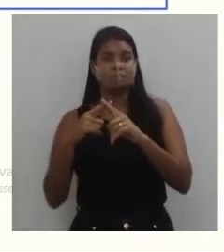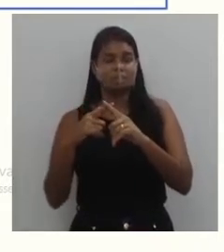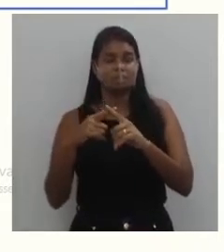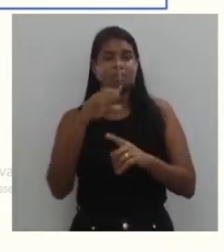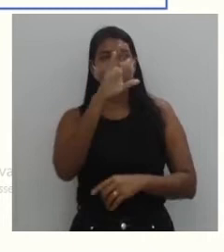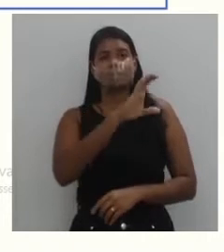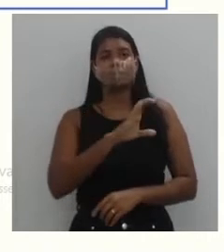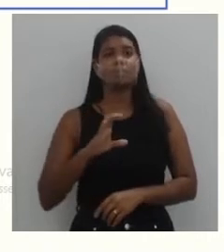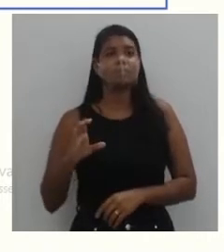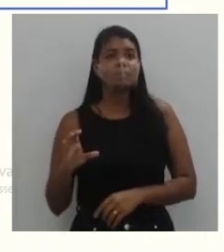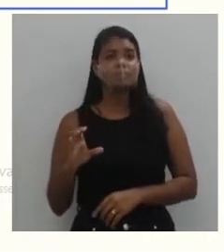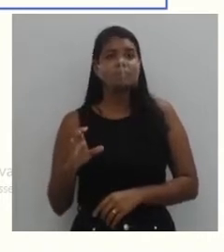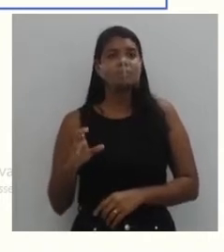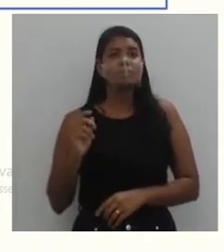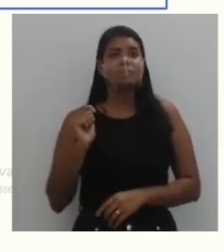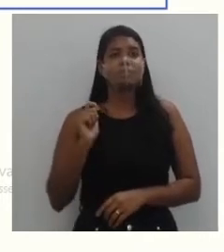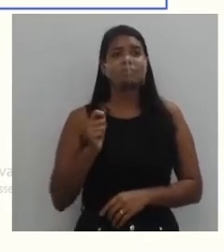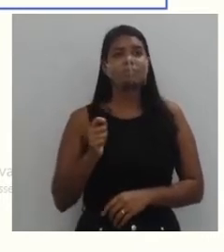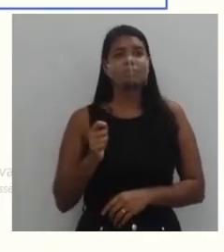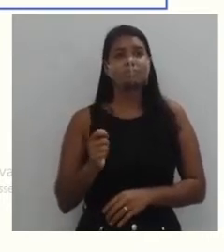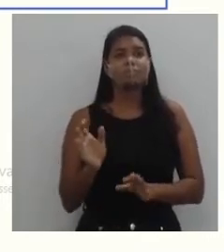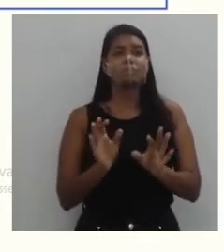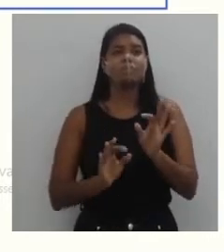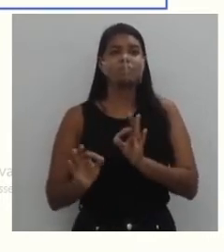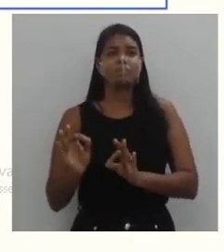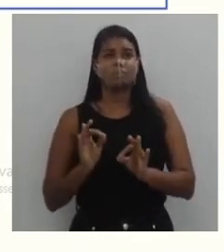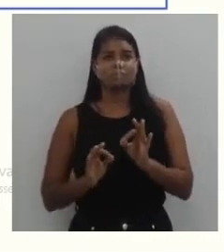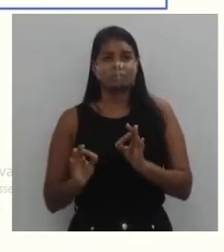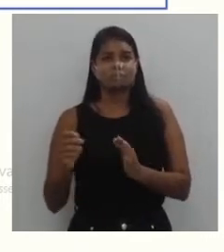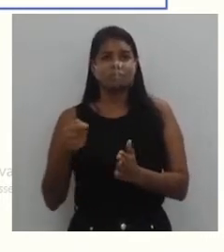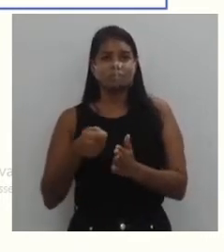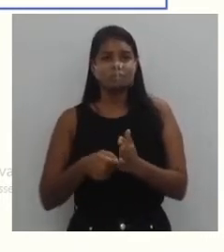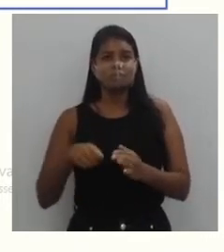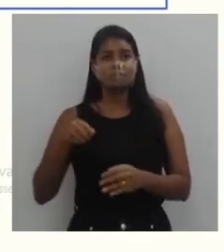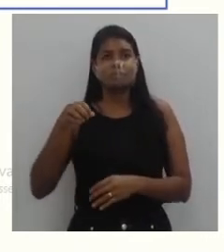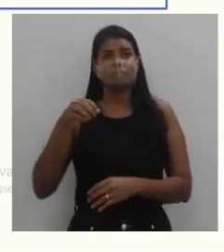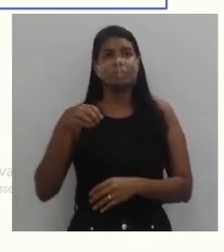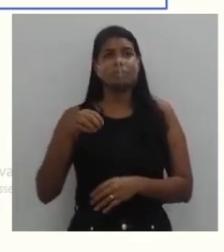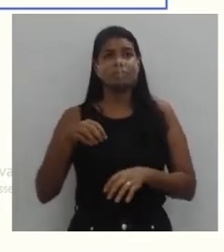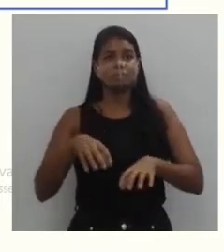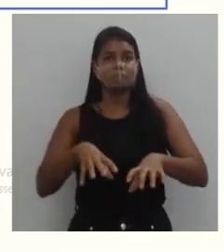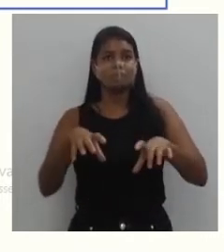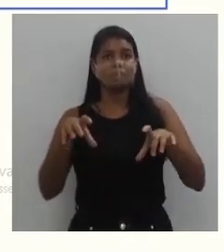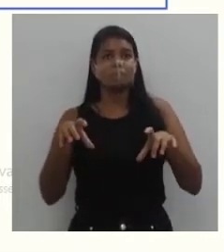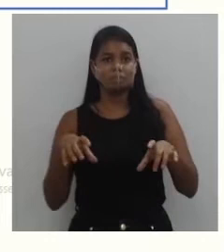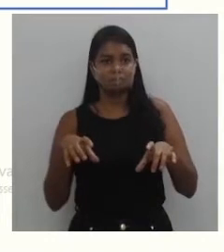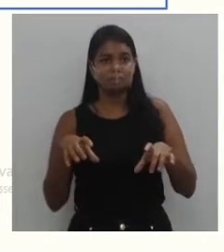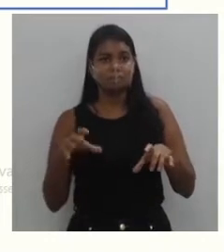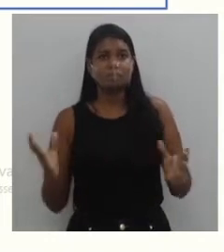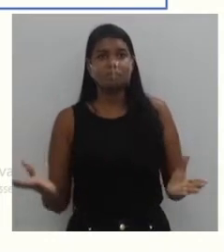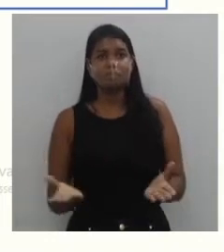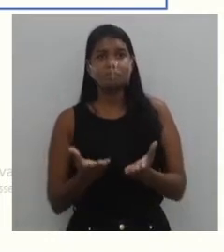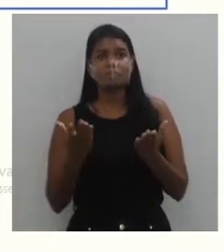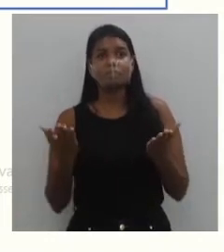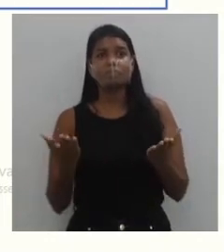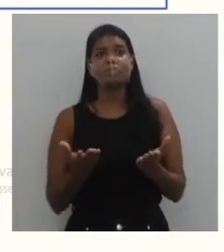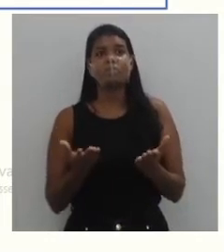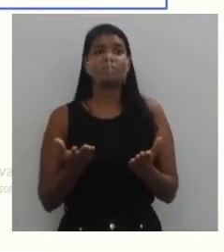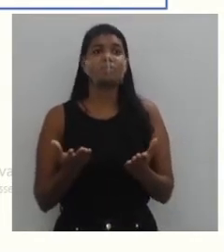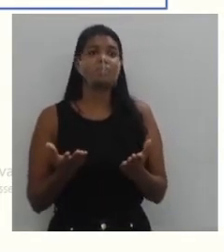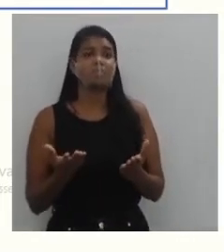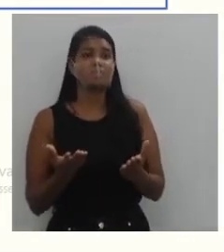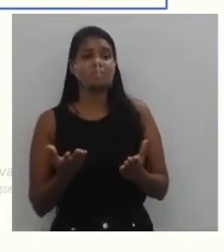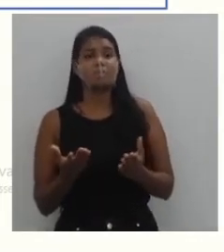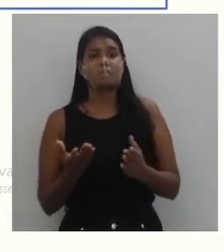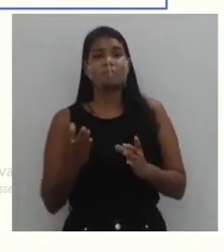seria determinante para a legitimidade do regime monárquico, repercutindo diretamente